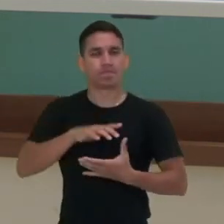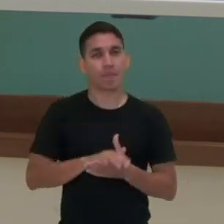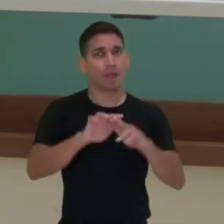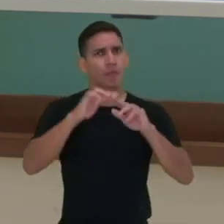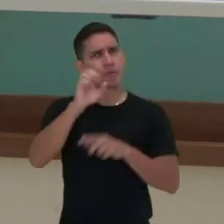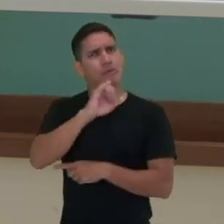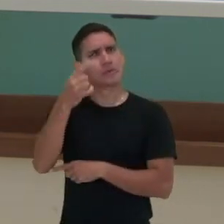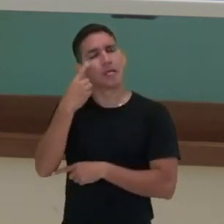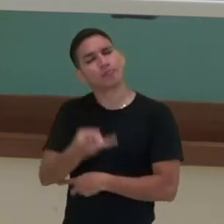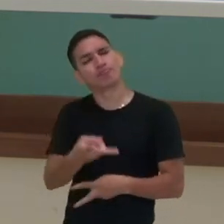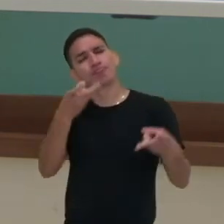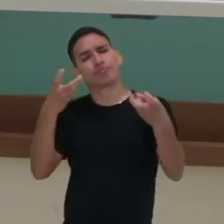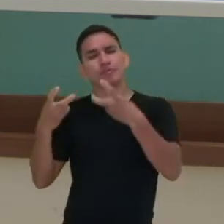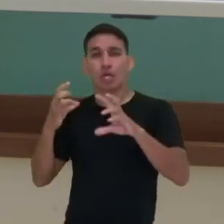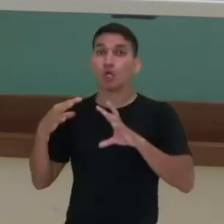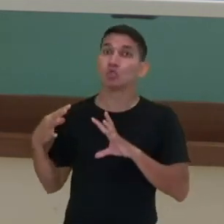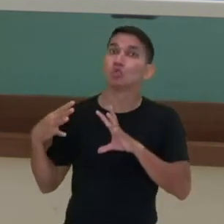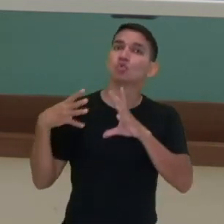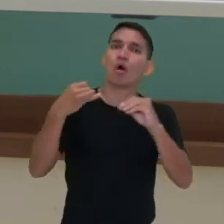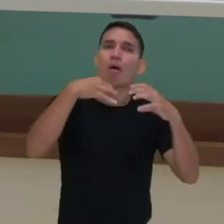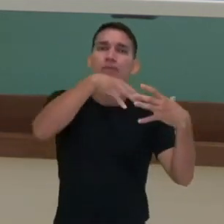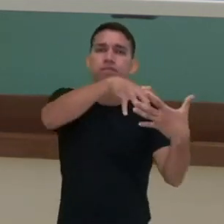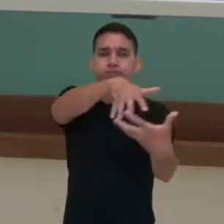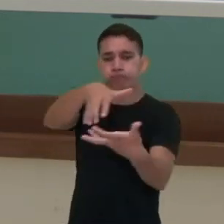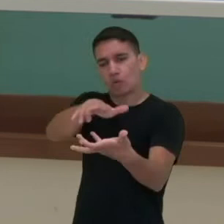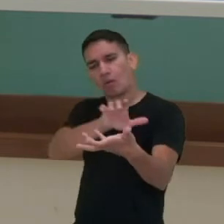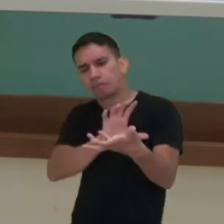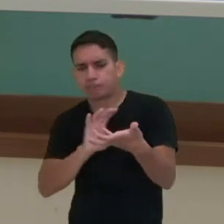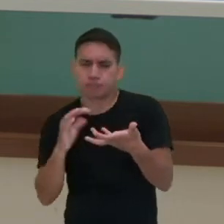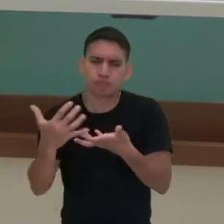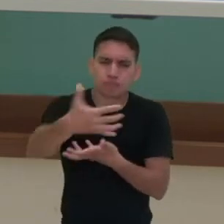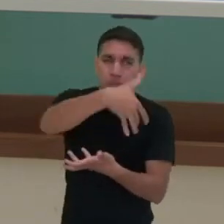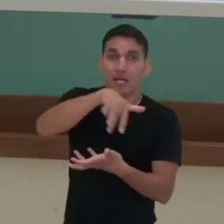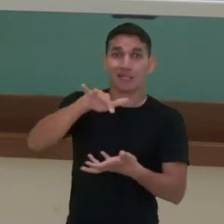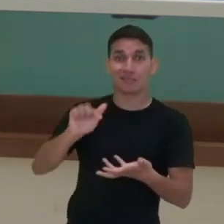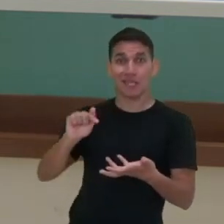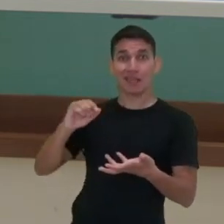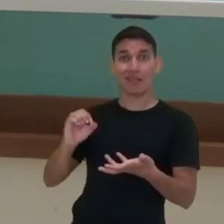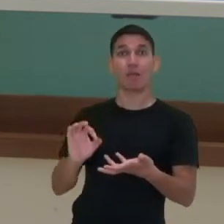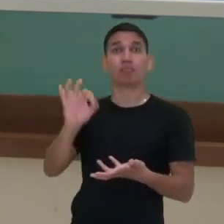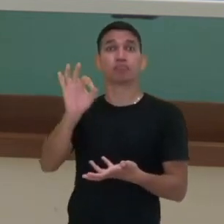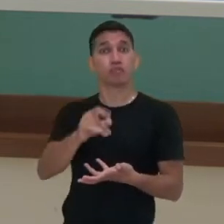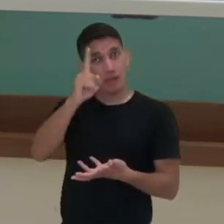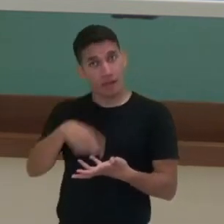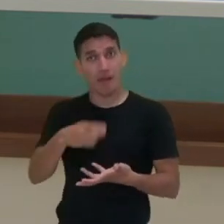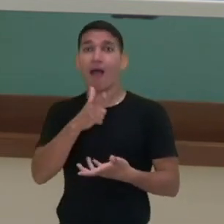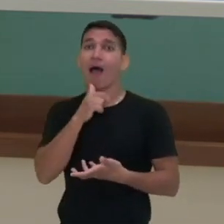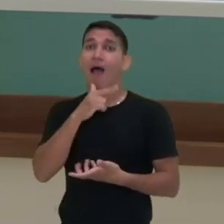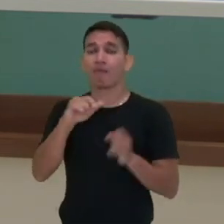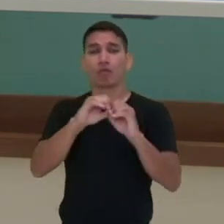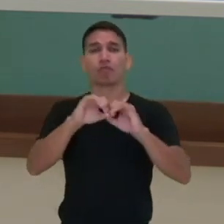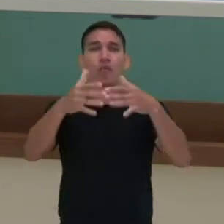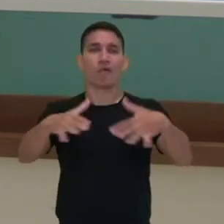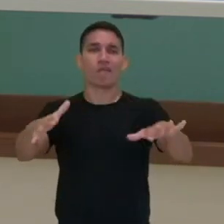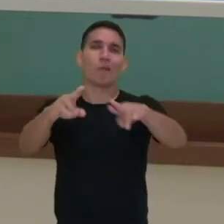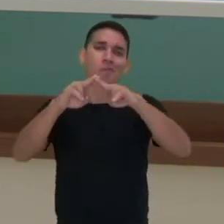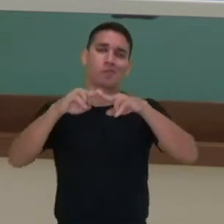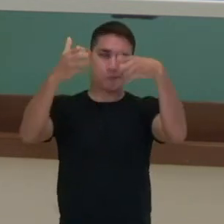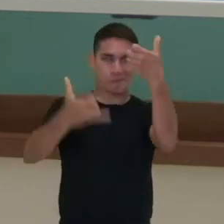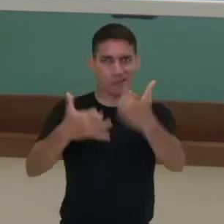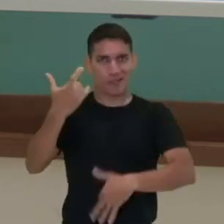se pegarmos toda a superfície terrestre, 70% é de água dos oceanos. Por isso dizemos que eles